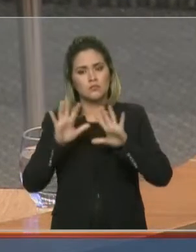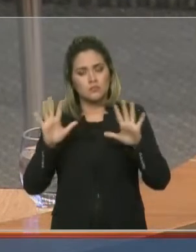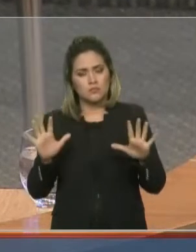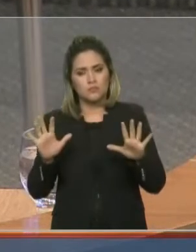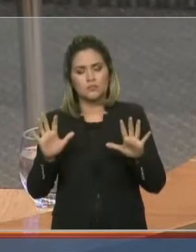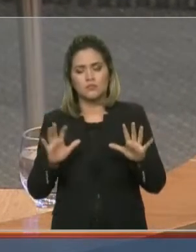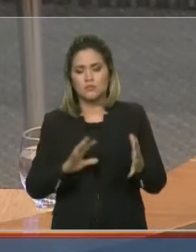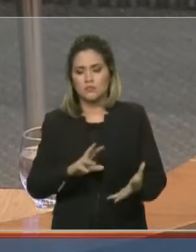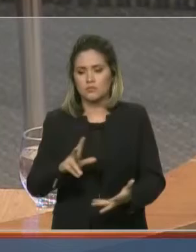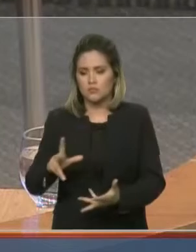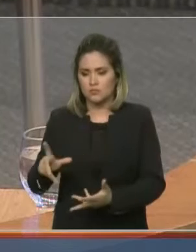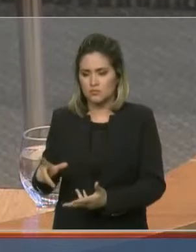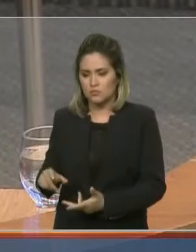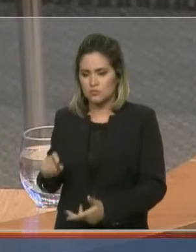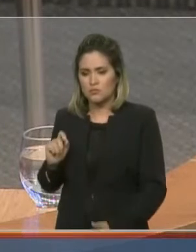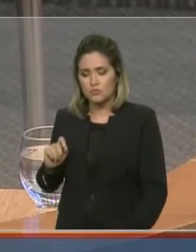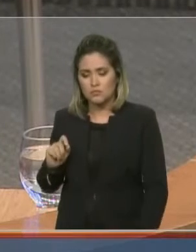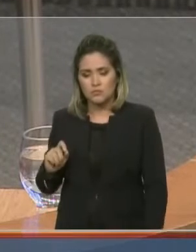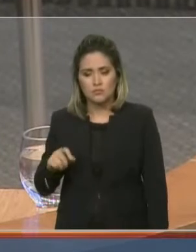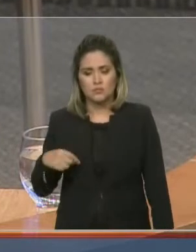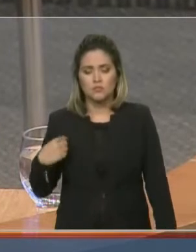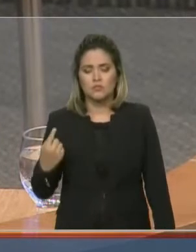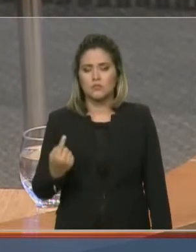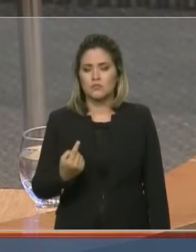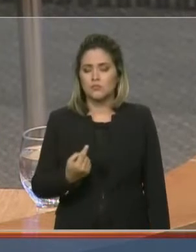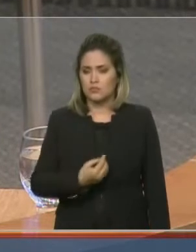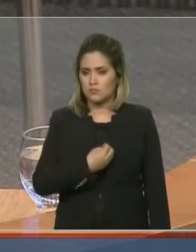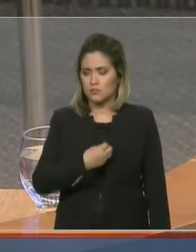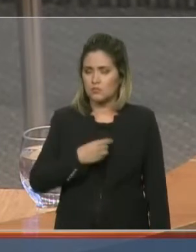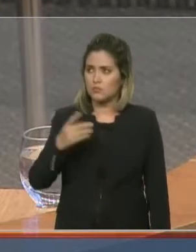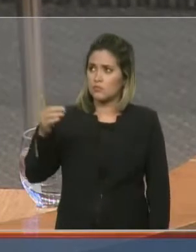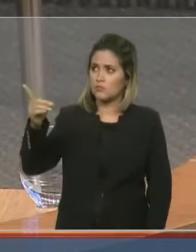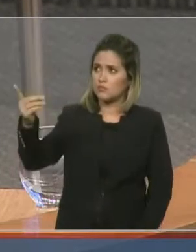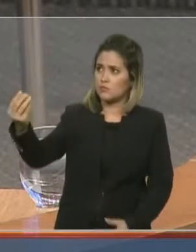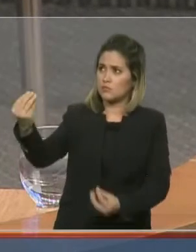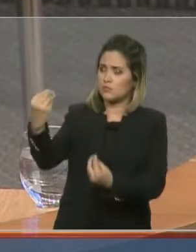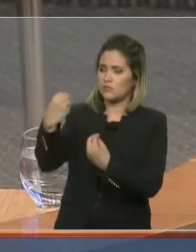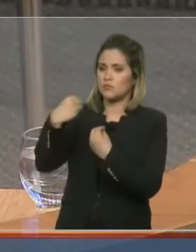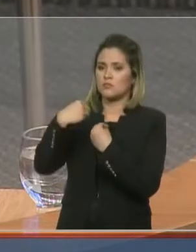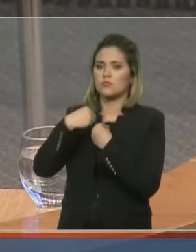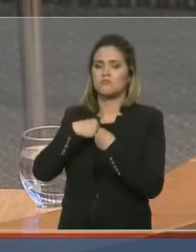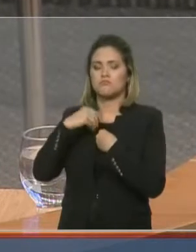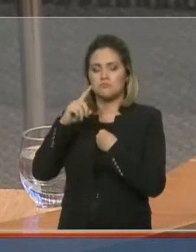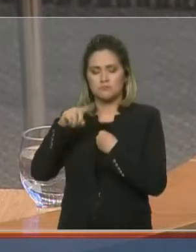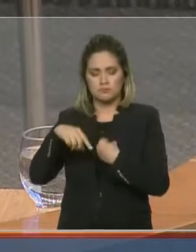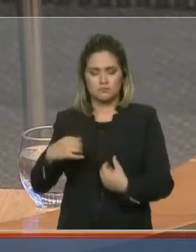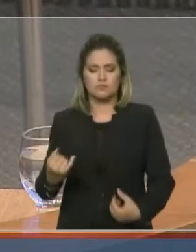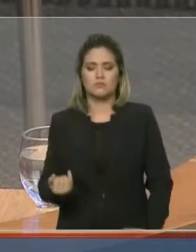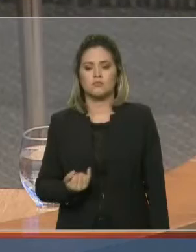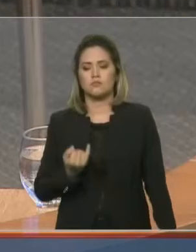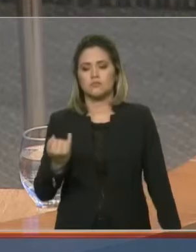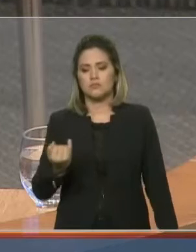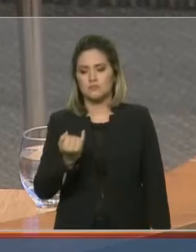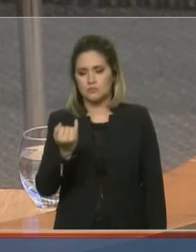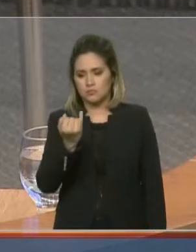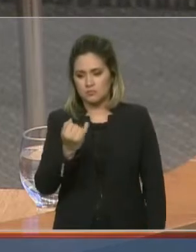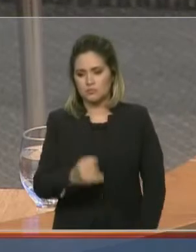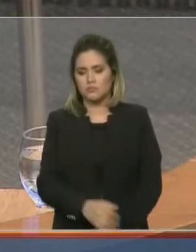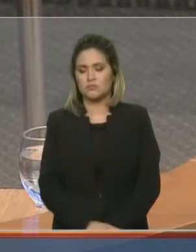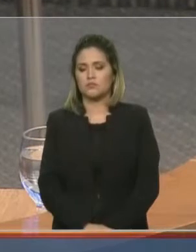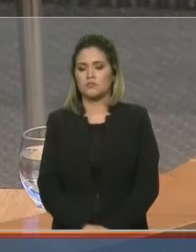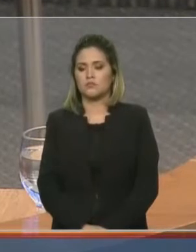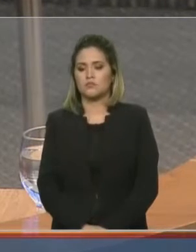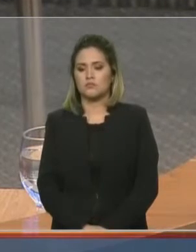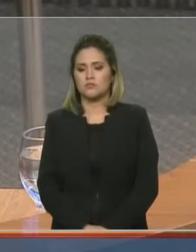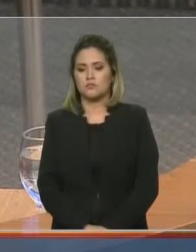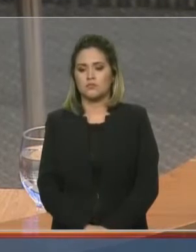que a nossa vida, ela é uma vida, é um dom precioso desse mesmo Deus. A prática de